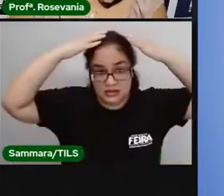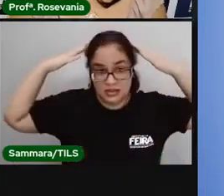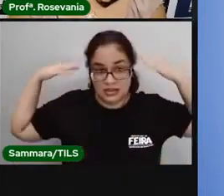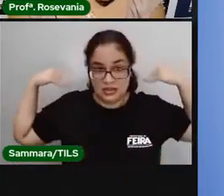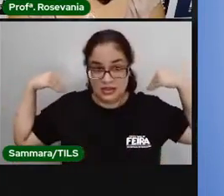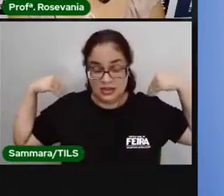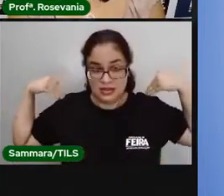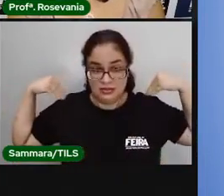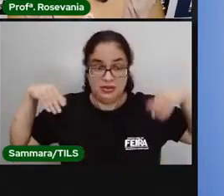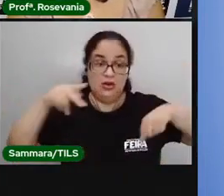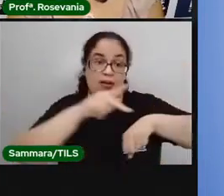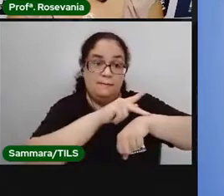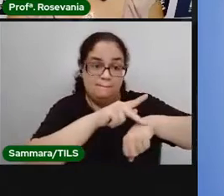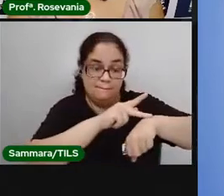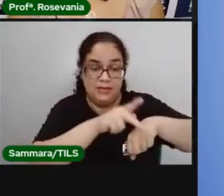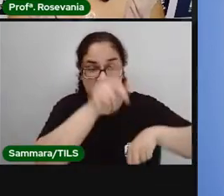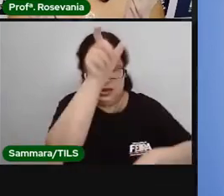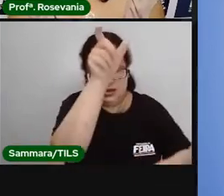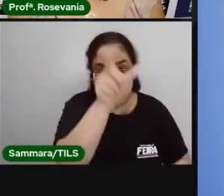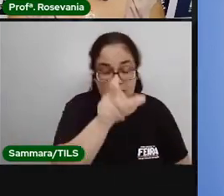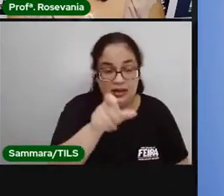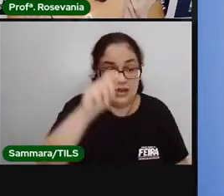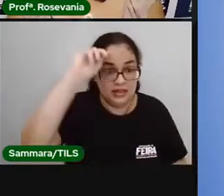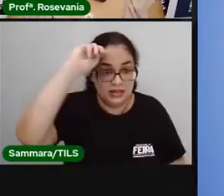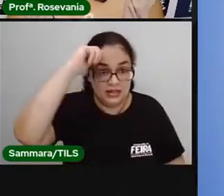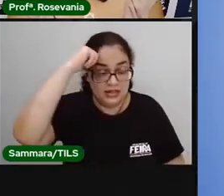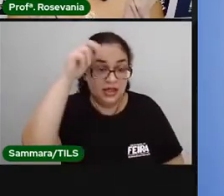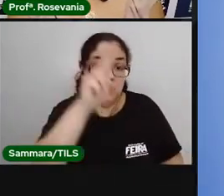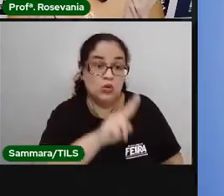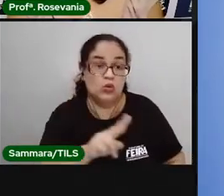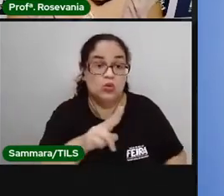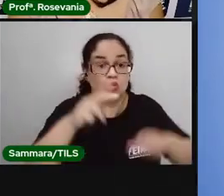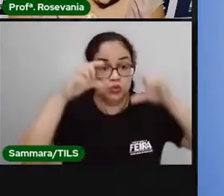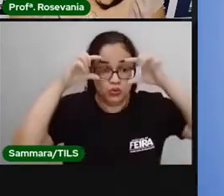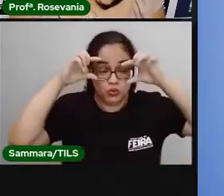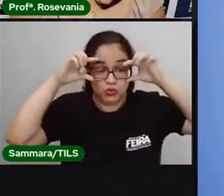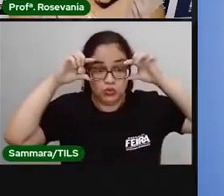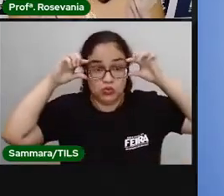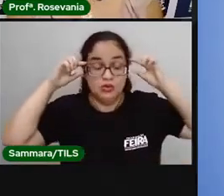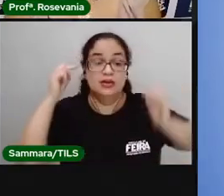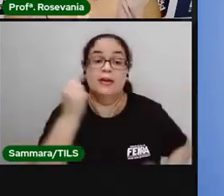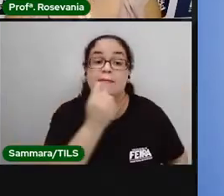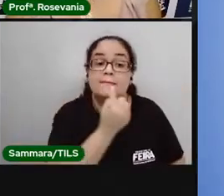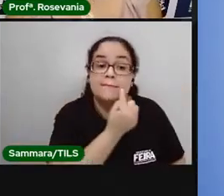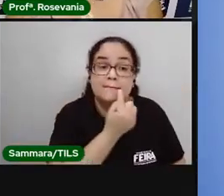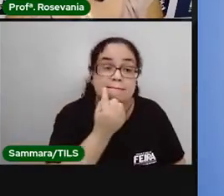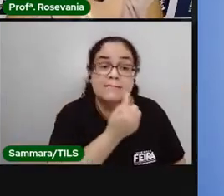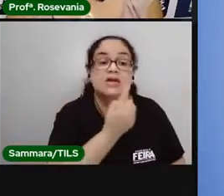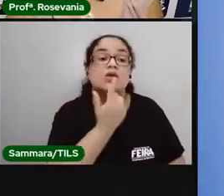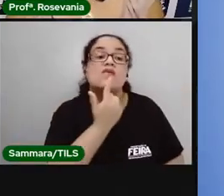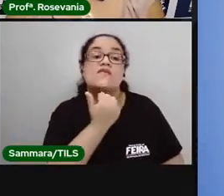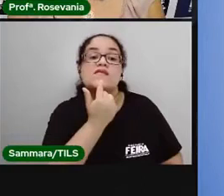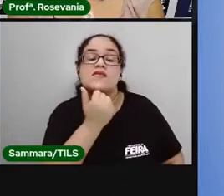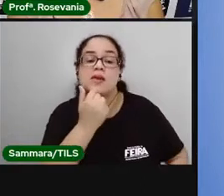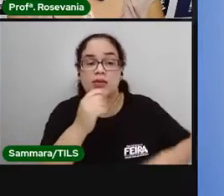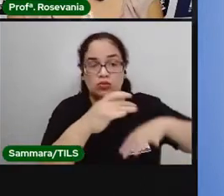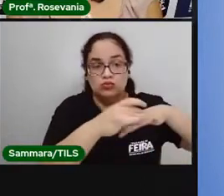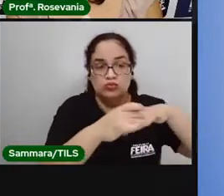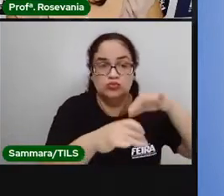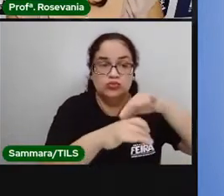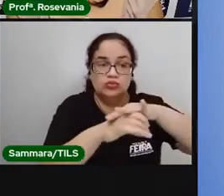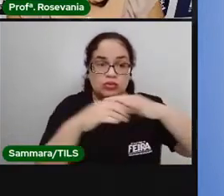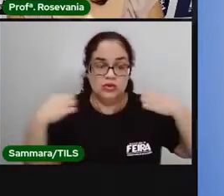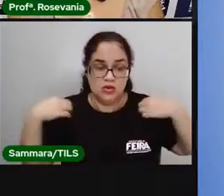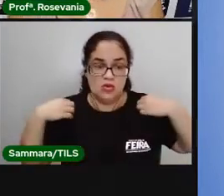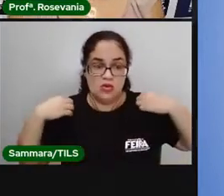altura do ombro, sou negra, eu uso óculos, estou usando um batomzinho vermelho, uso algumas bijuterias, estou usando uma